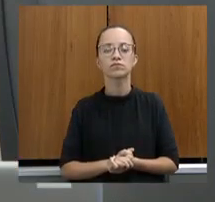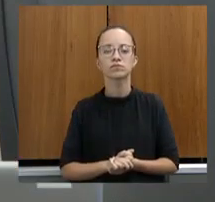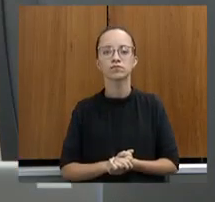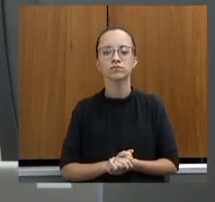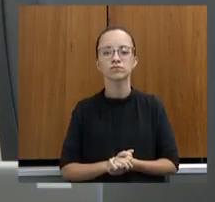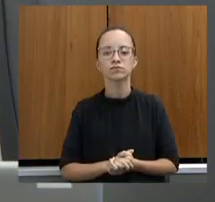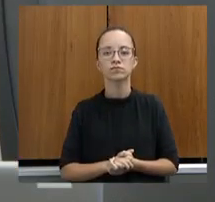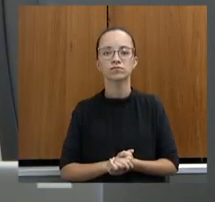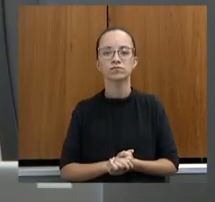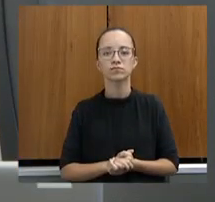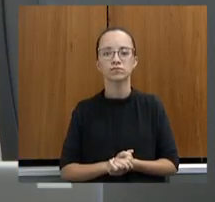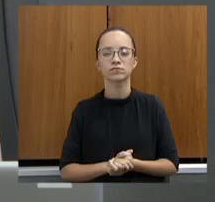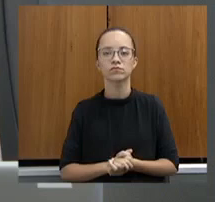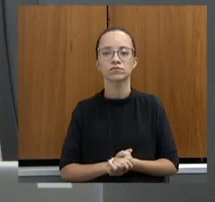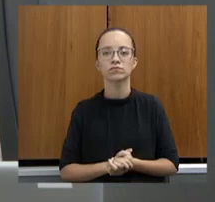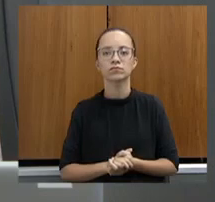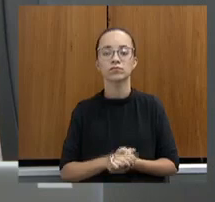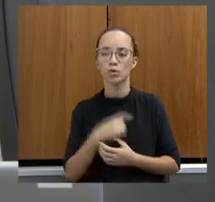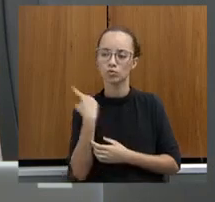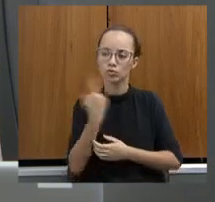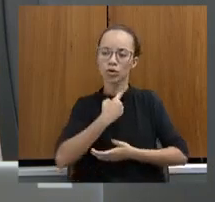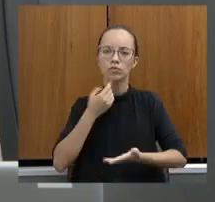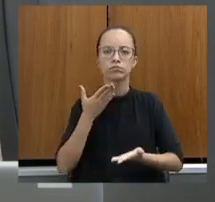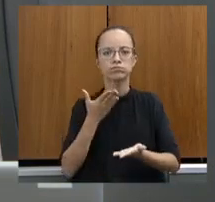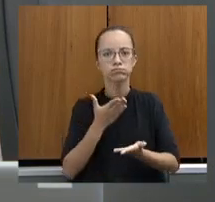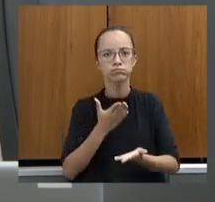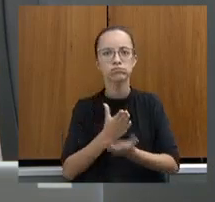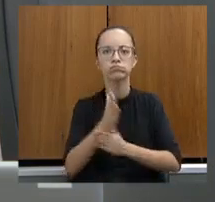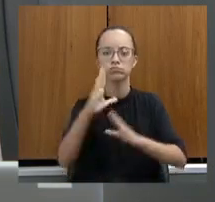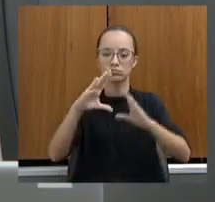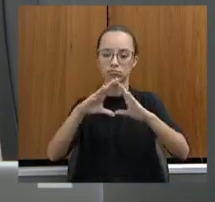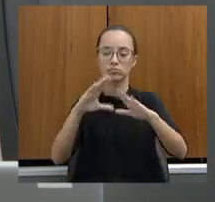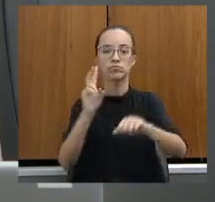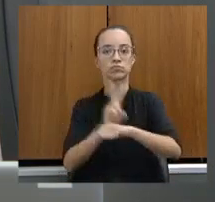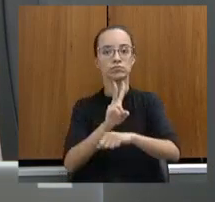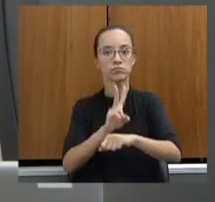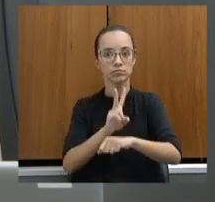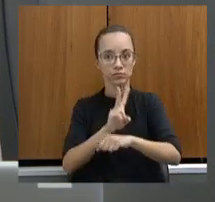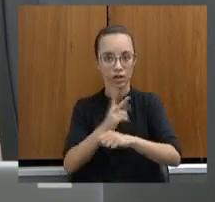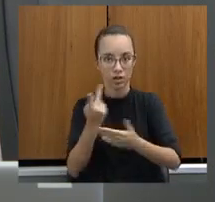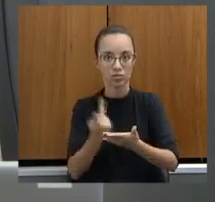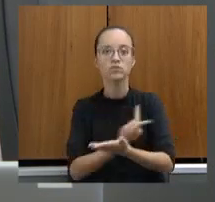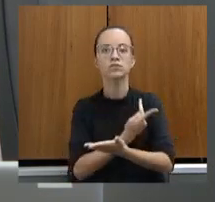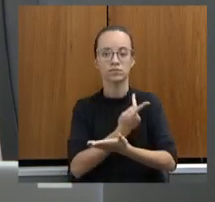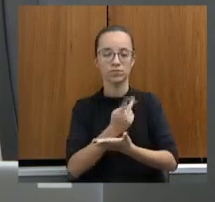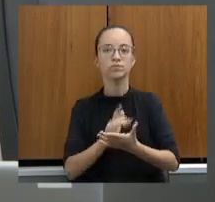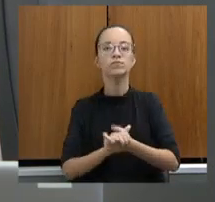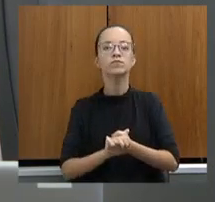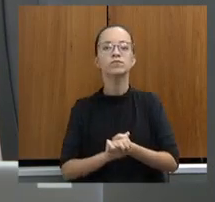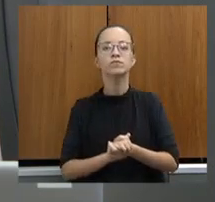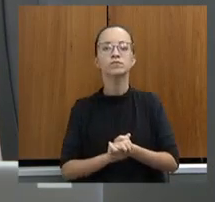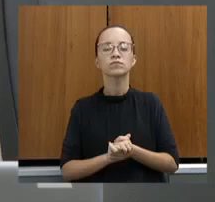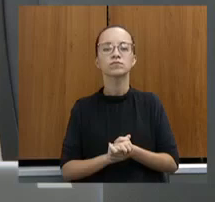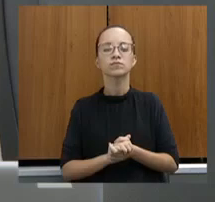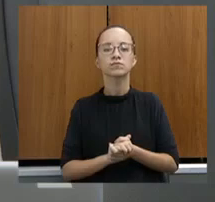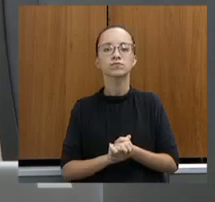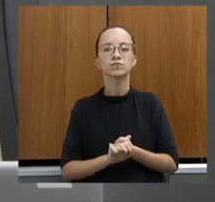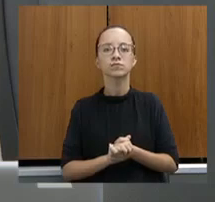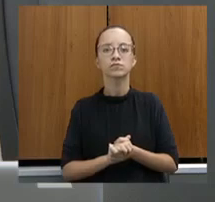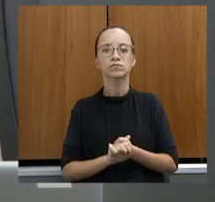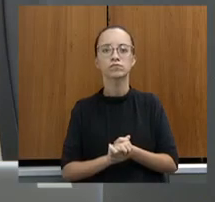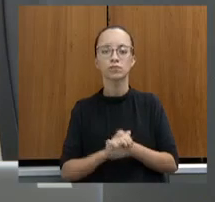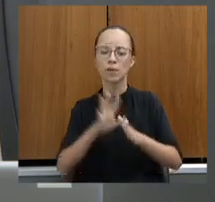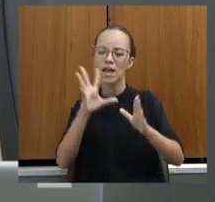o deputado sargento Rodrigues nós aprovamos para Assembleia fiscaliza acontecesse foi um ato uma emenda